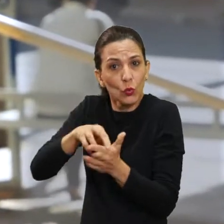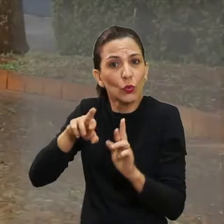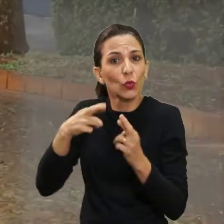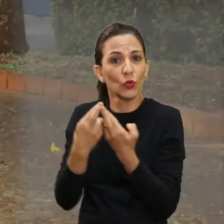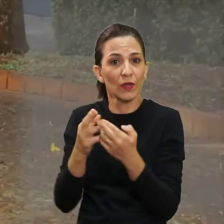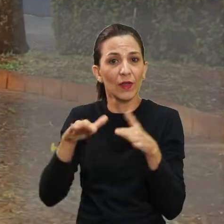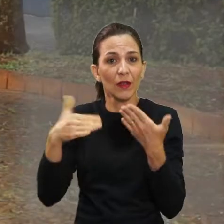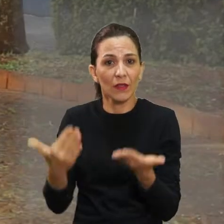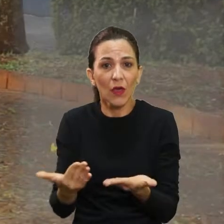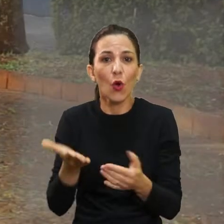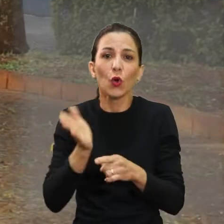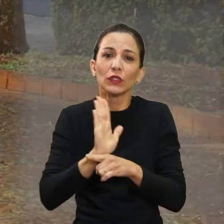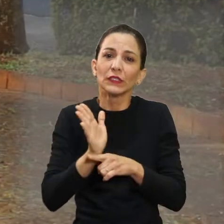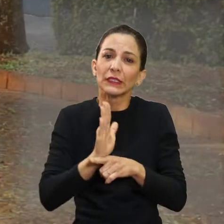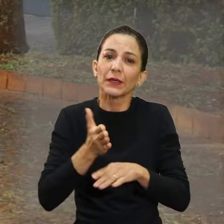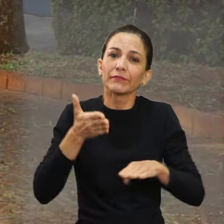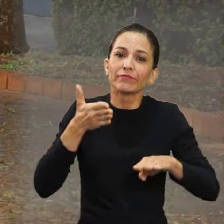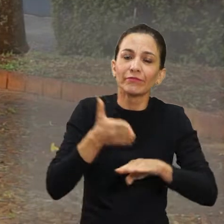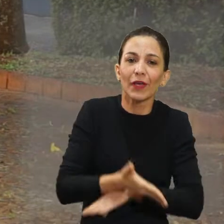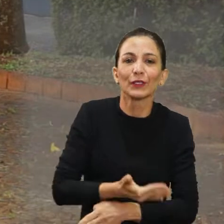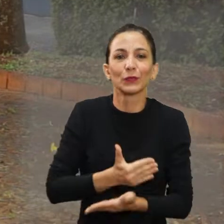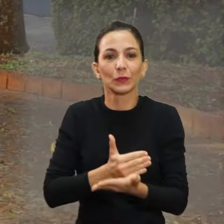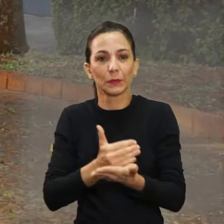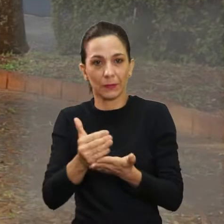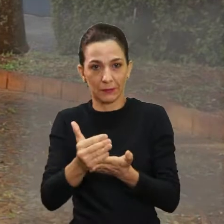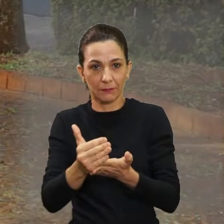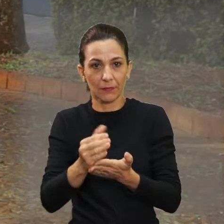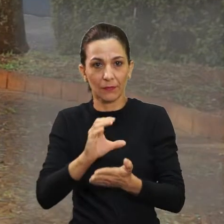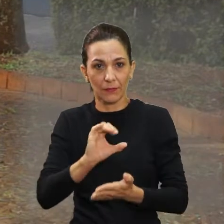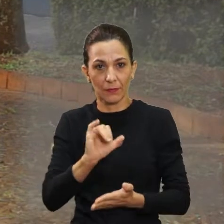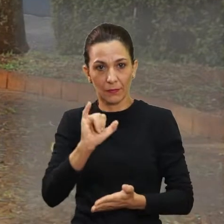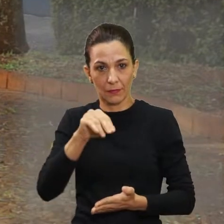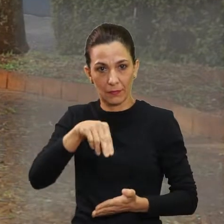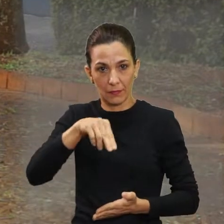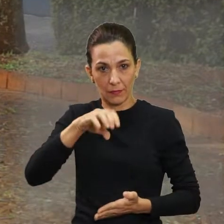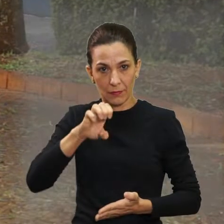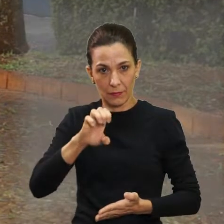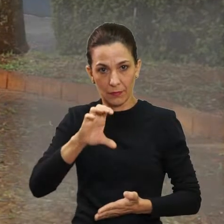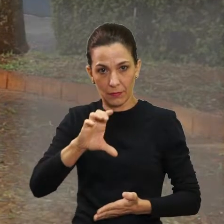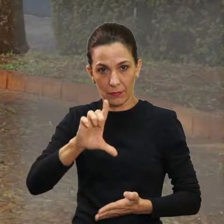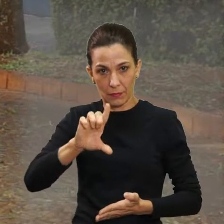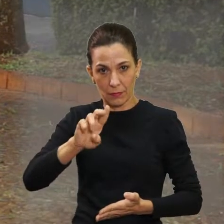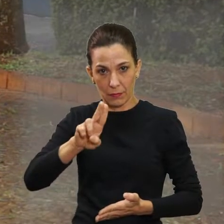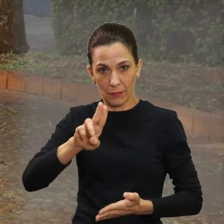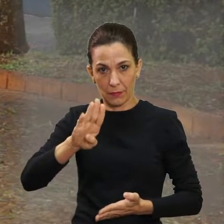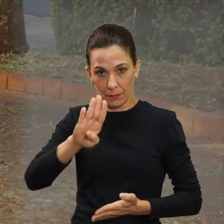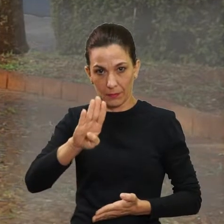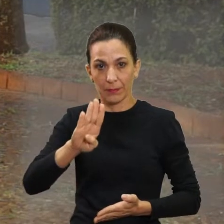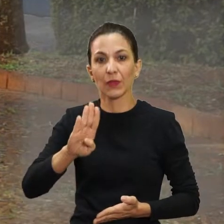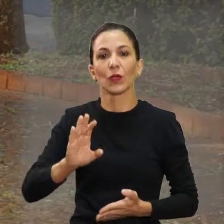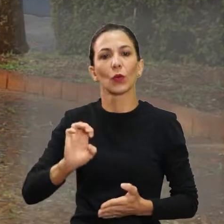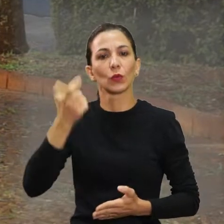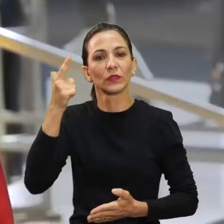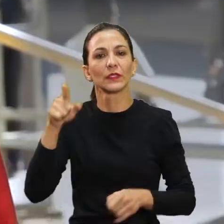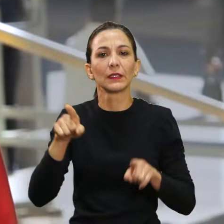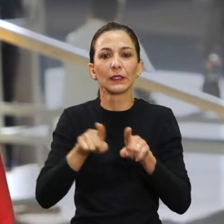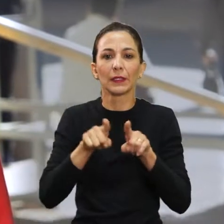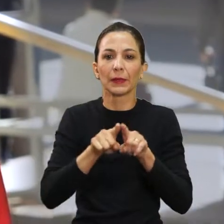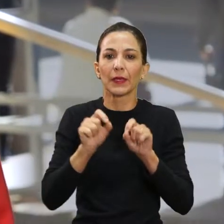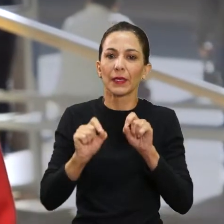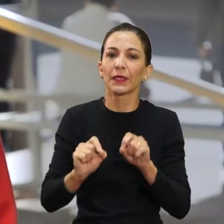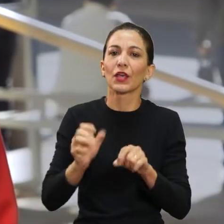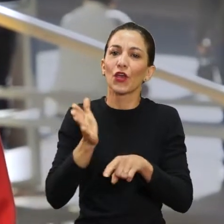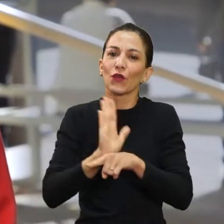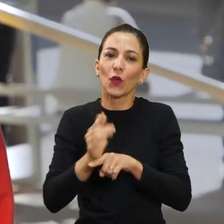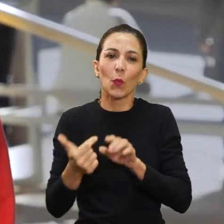E dentro da Casa da Cultura foi os primeiros encontros desse núcleo. Então dentro da Casa da Cultura a gente começou a ter acesso ao cinema. Tinha um